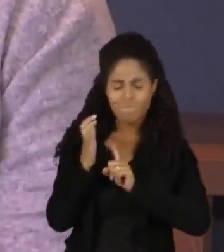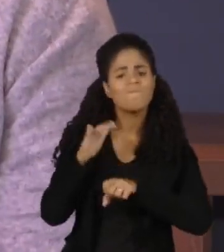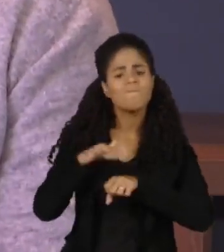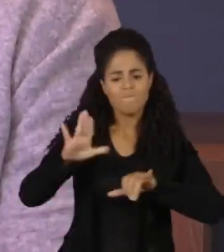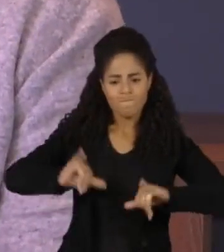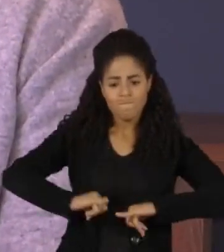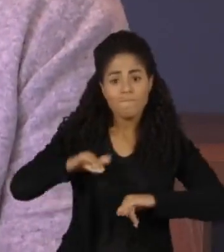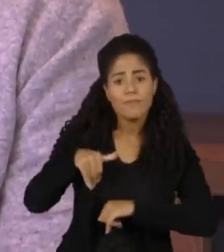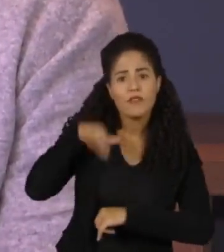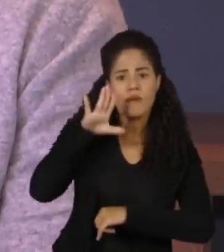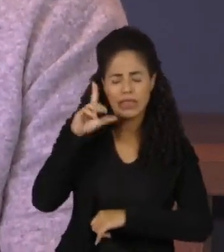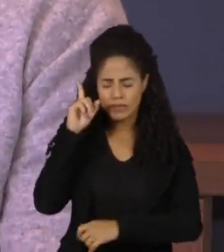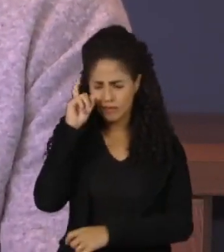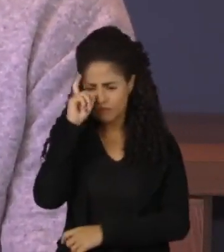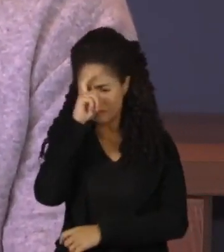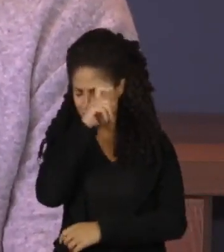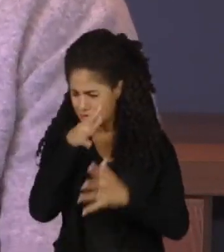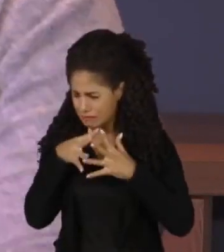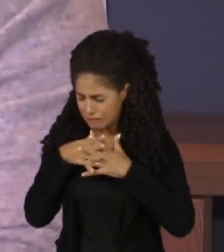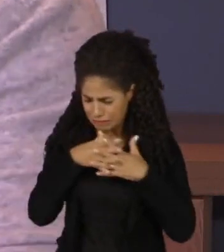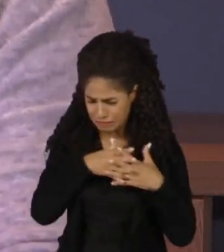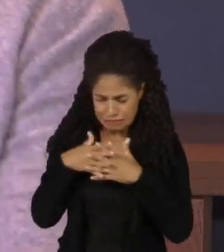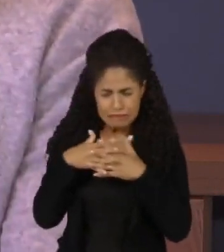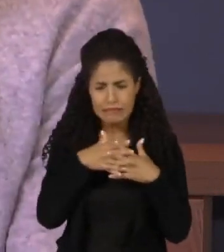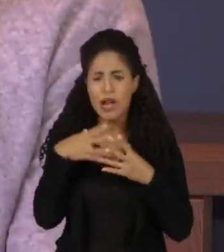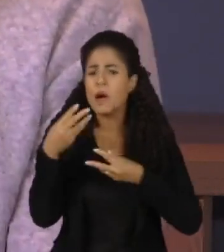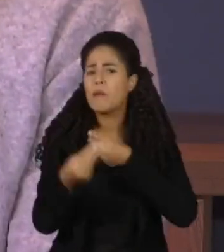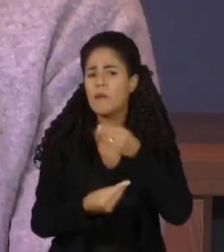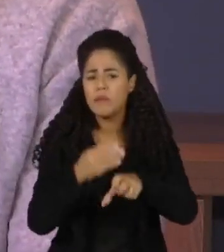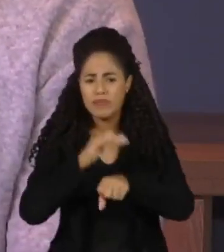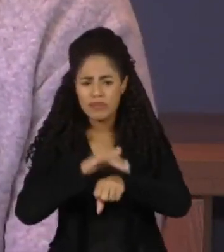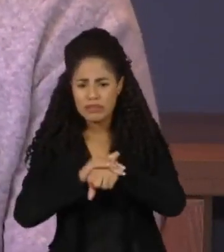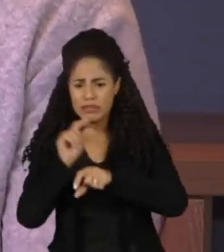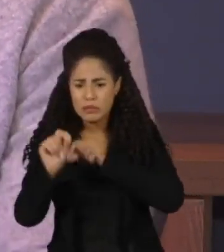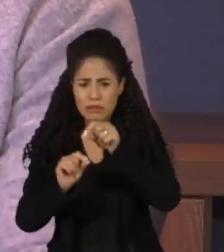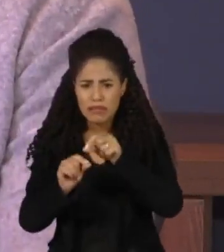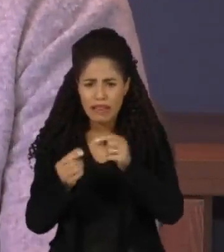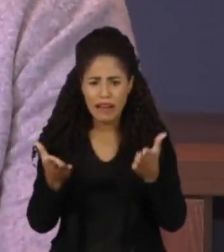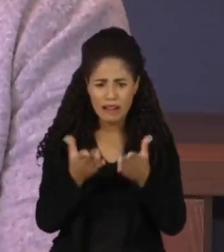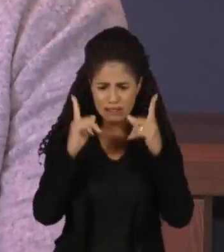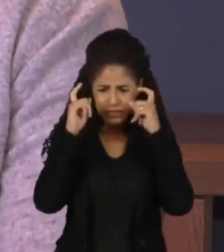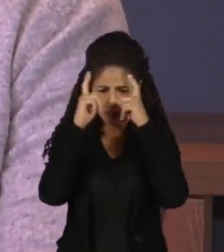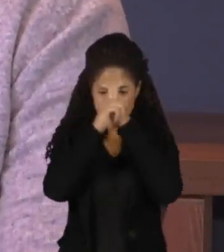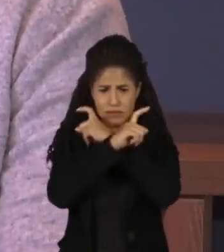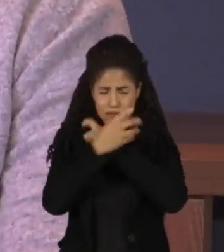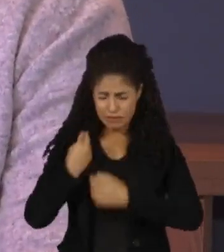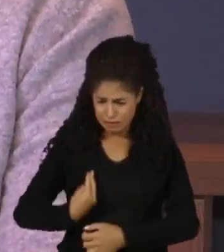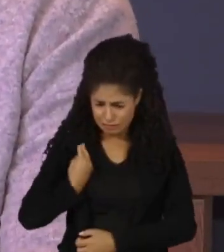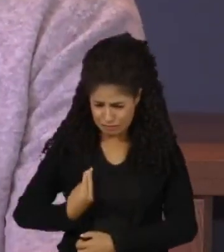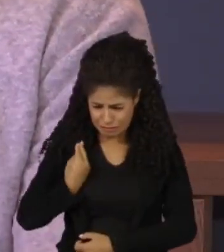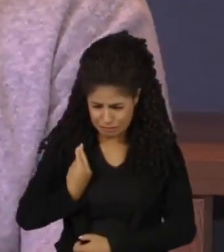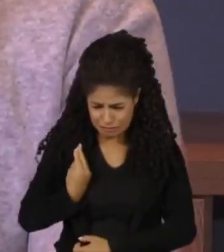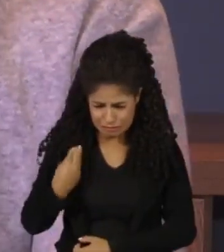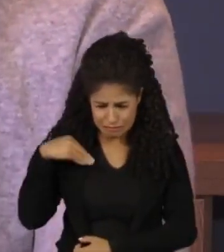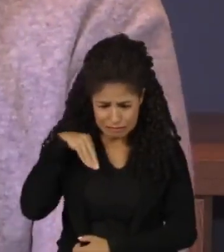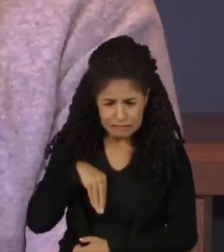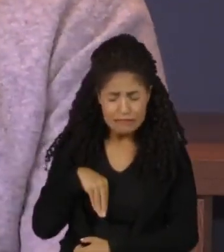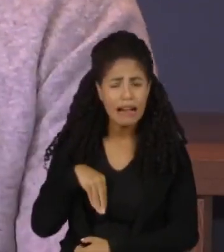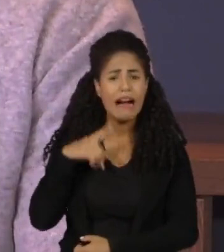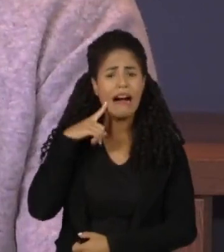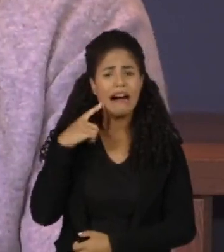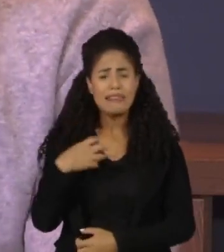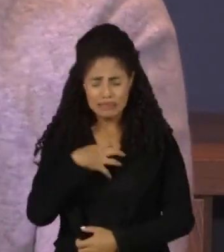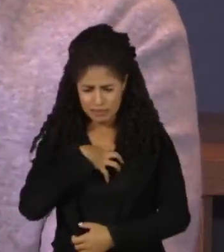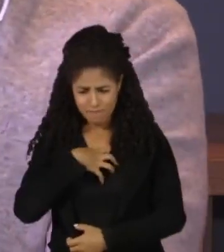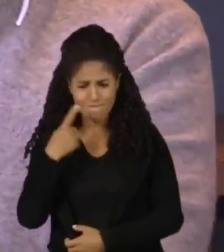que provavelmente elas têm uma dificuldade de se reerguer depois que elas caem. Quer dizer, pode ser mais difícil para elas conseguir outro emprego ou